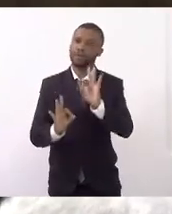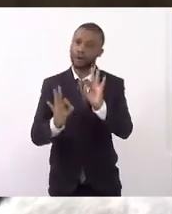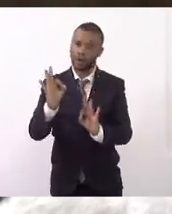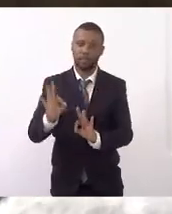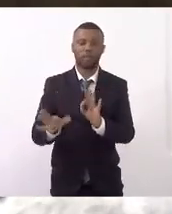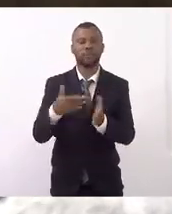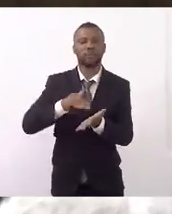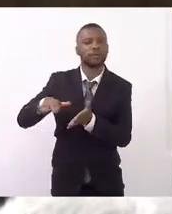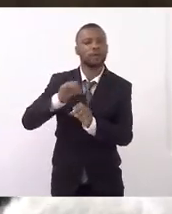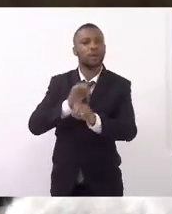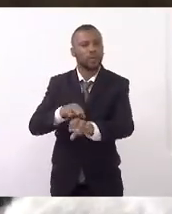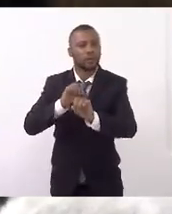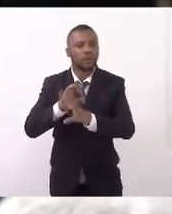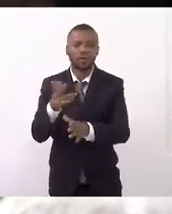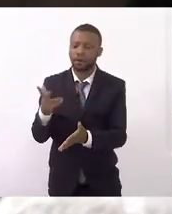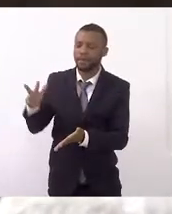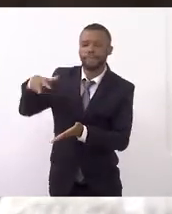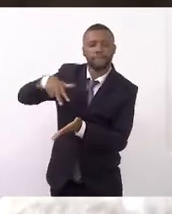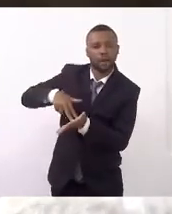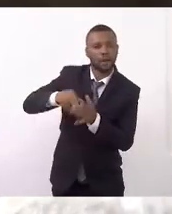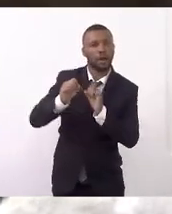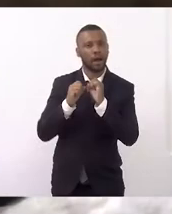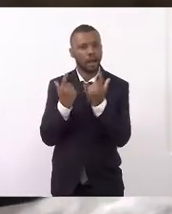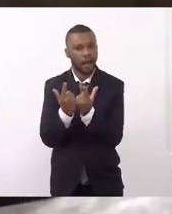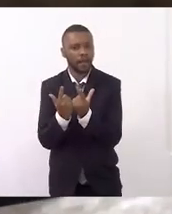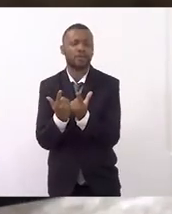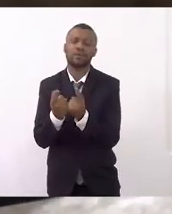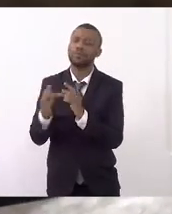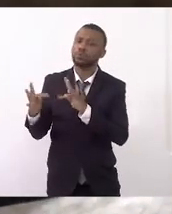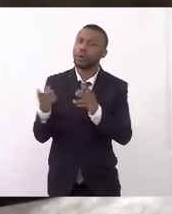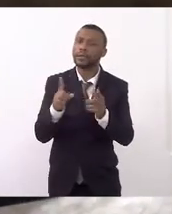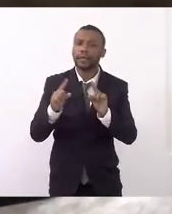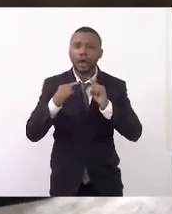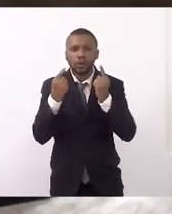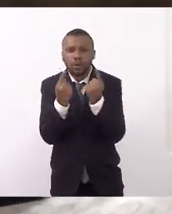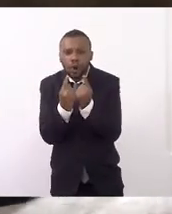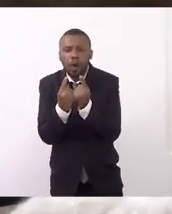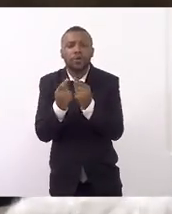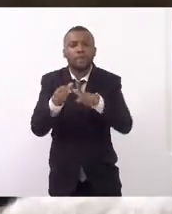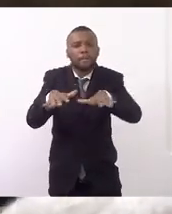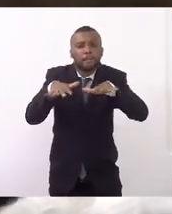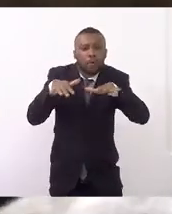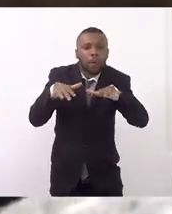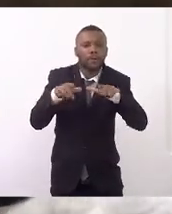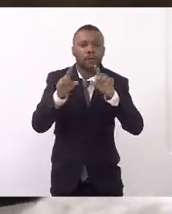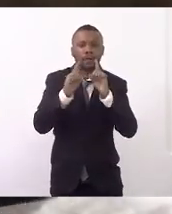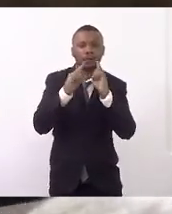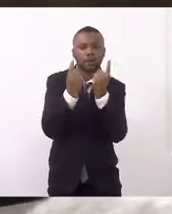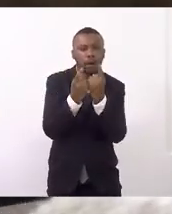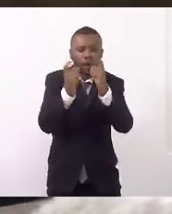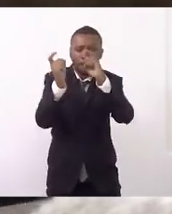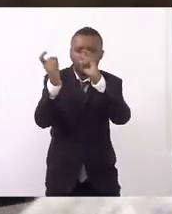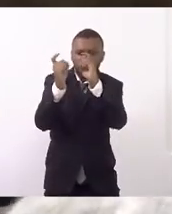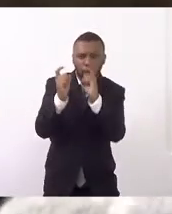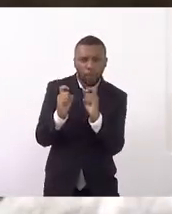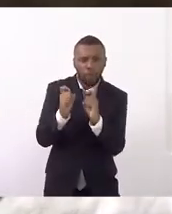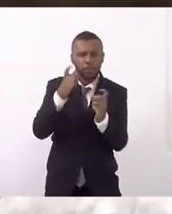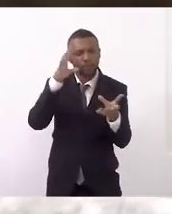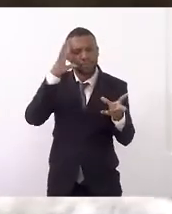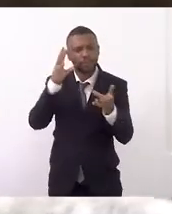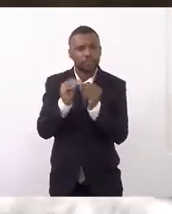veio a esta casa, eu participei de todas as audiências públicas, das reuniões, e nós formulamos o entendimento de que esta